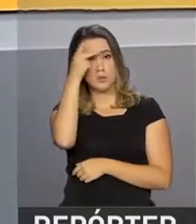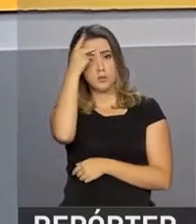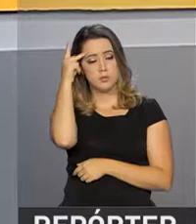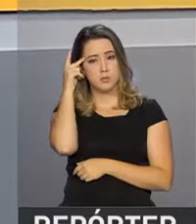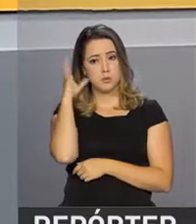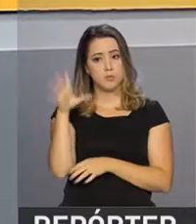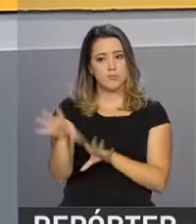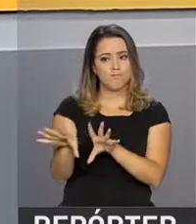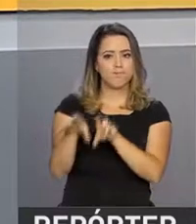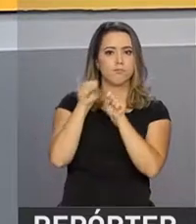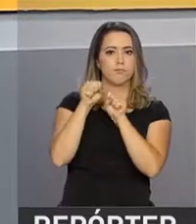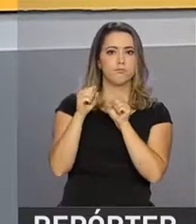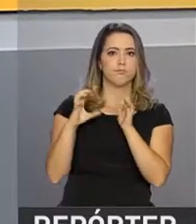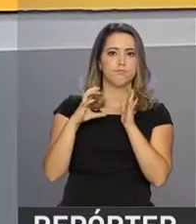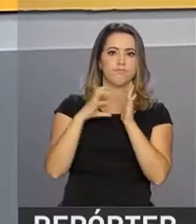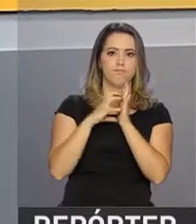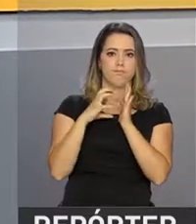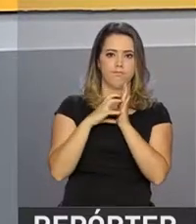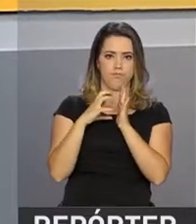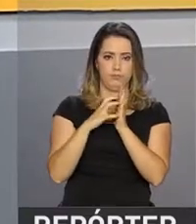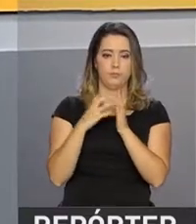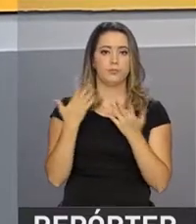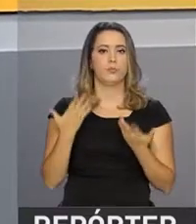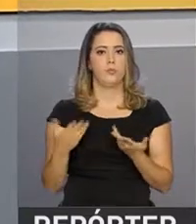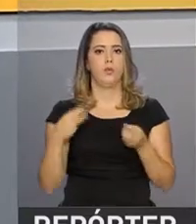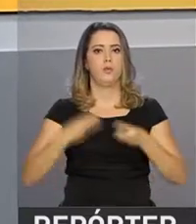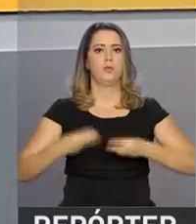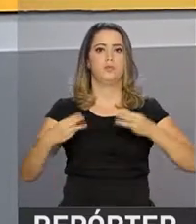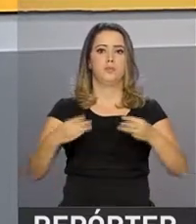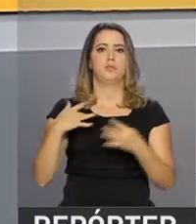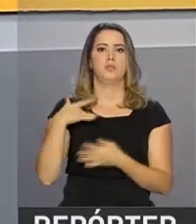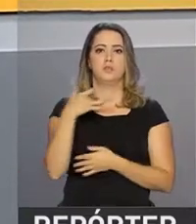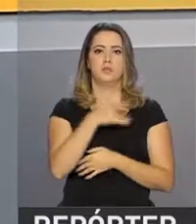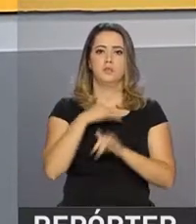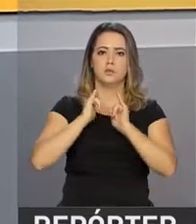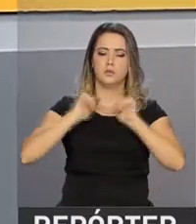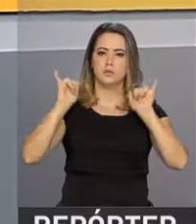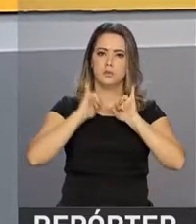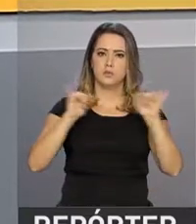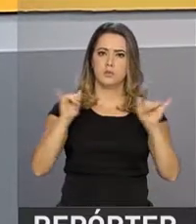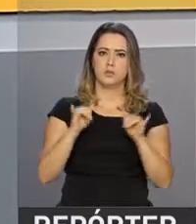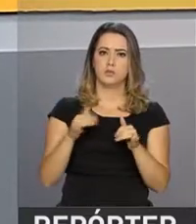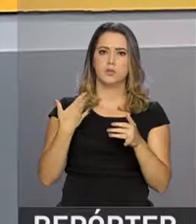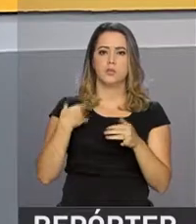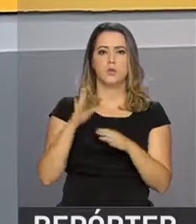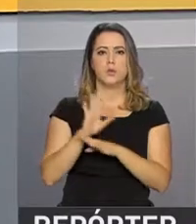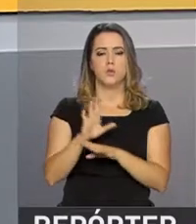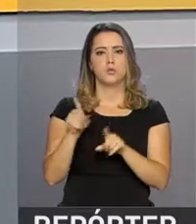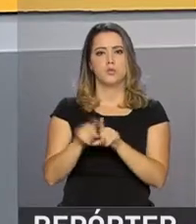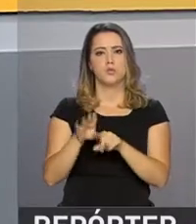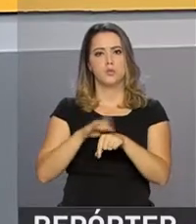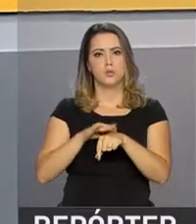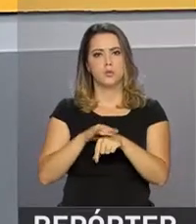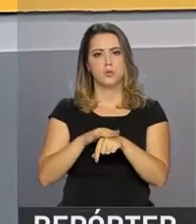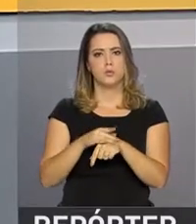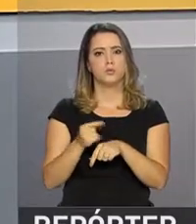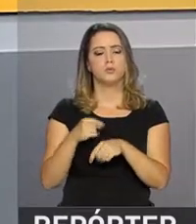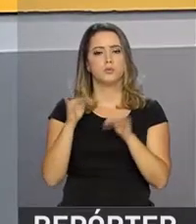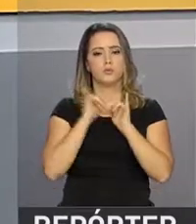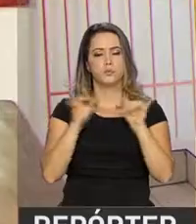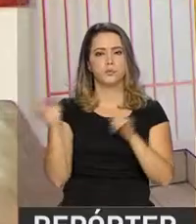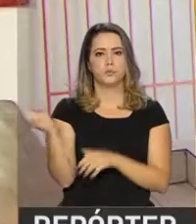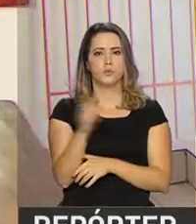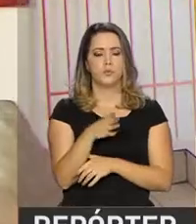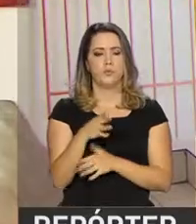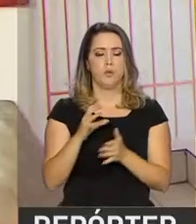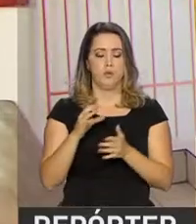pelo hiv e aids o ministério da saúde lançou hoje uma campanha de prevenção à doença e divulgou novos dados